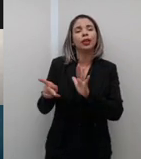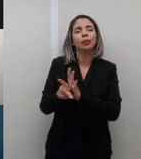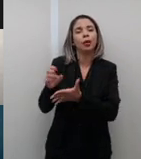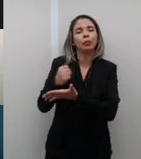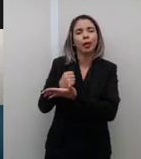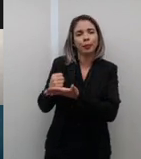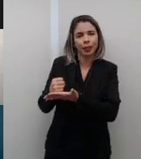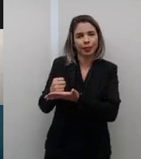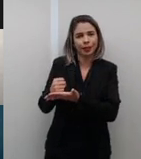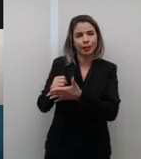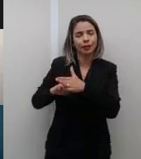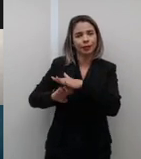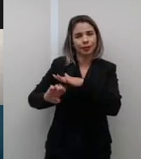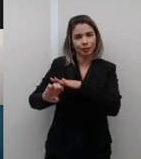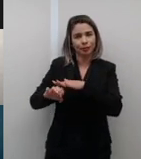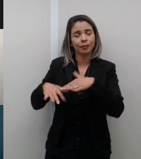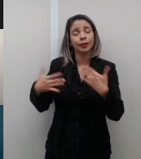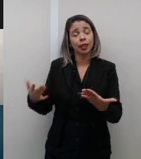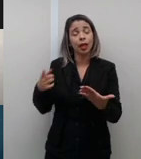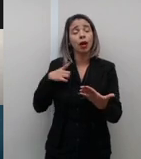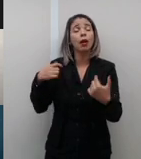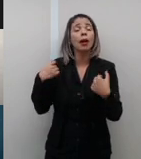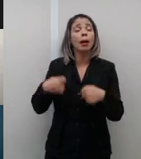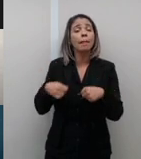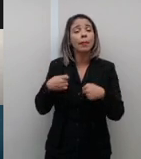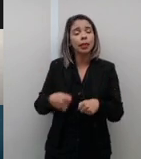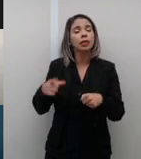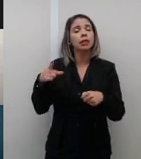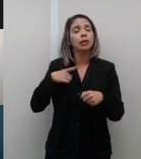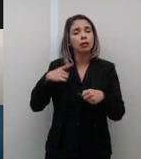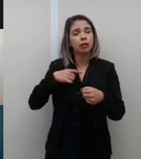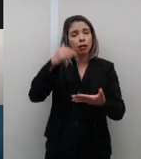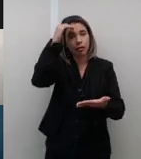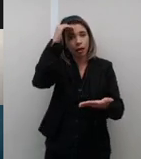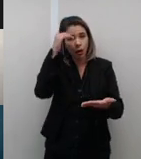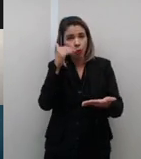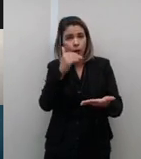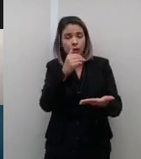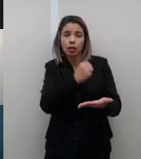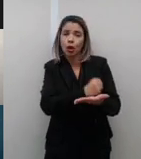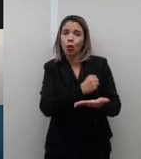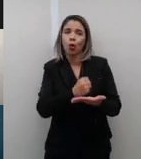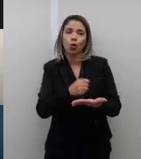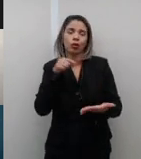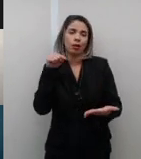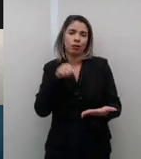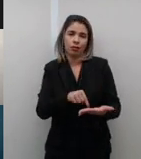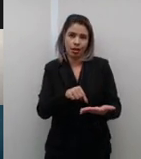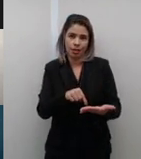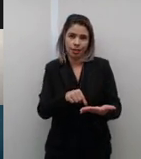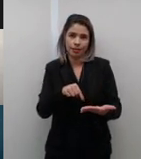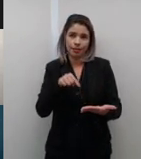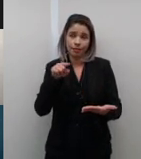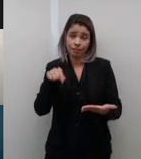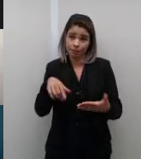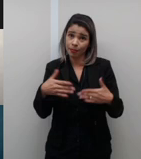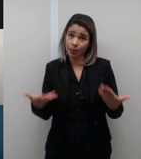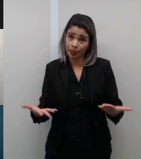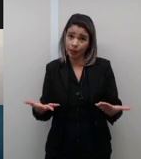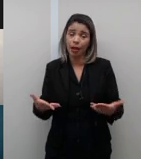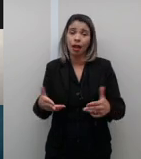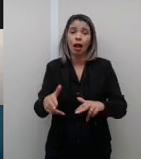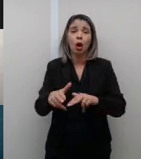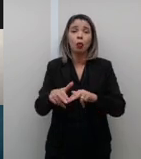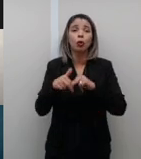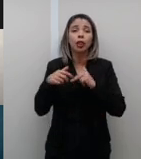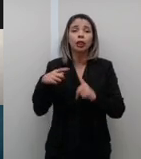de que tem que incidir os critérios previstos no contrato administrativo em sua interesa, sobretudo os 2% ao